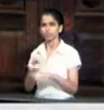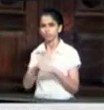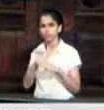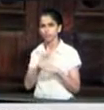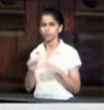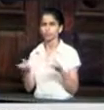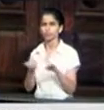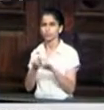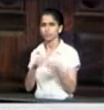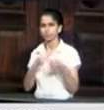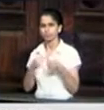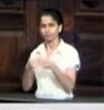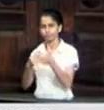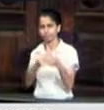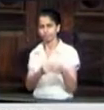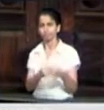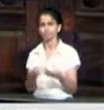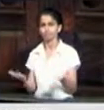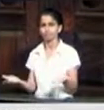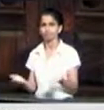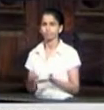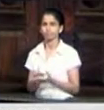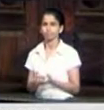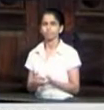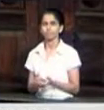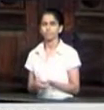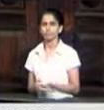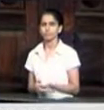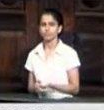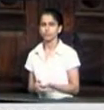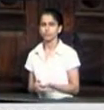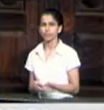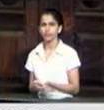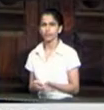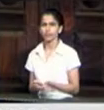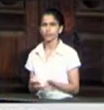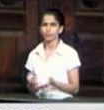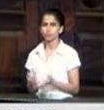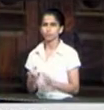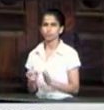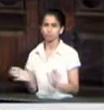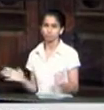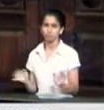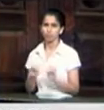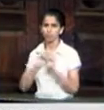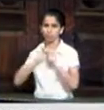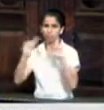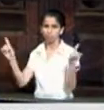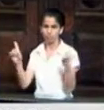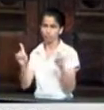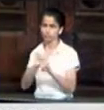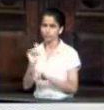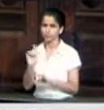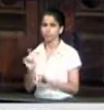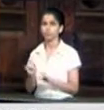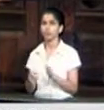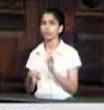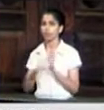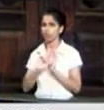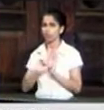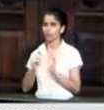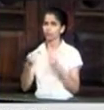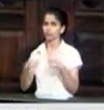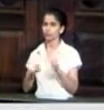É óbvio que não nos cabe aqui fazer nenhum tipo de acusação antes de um levantamento